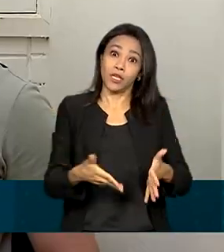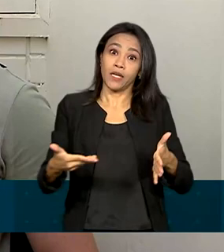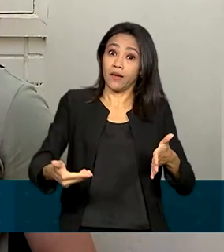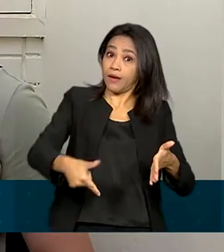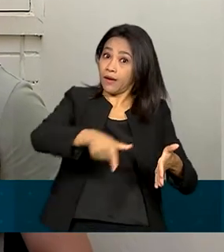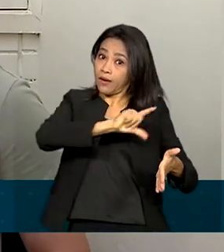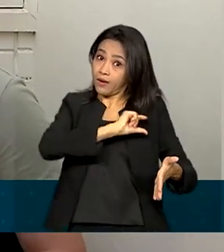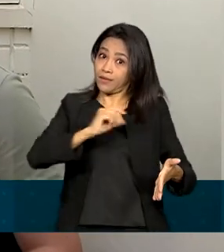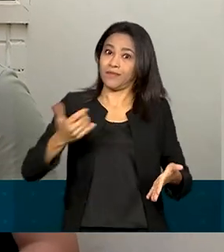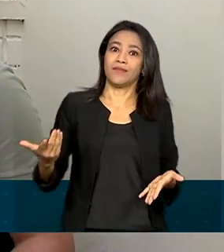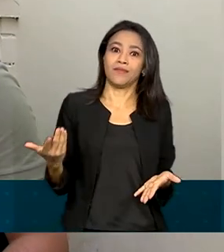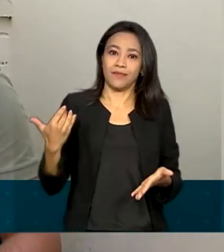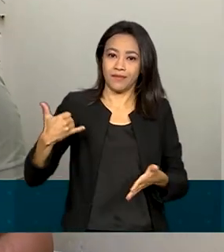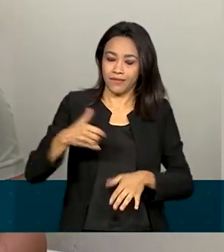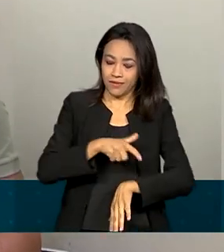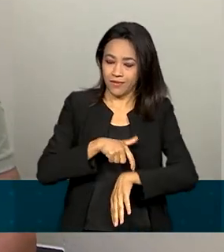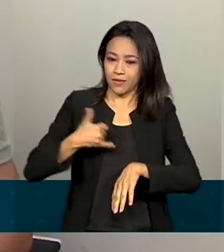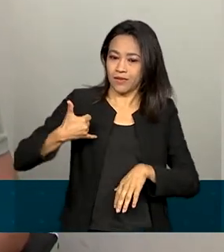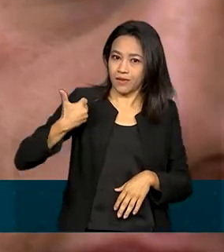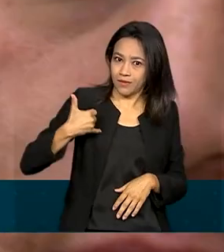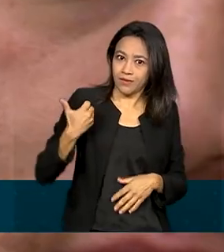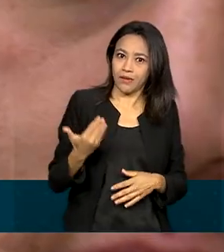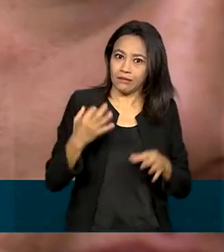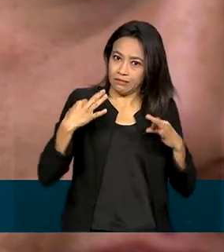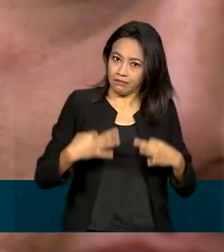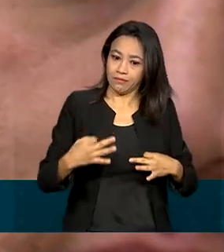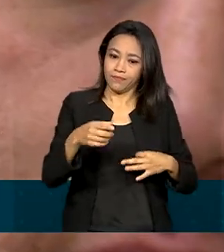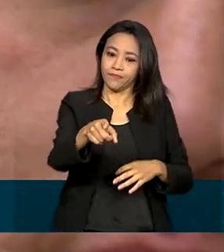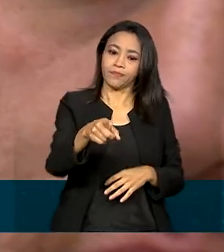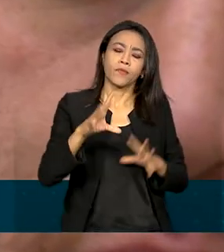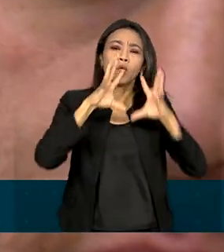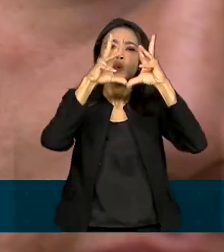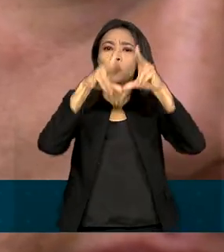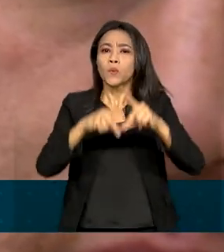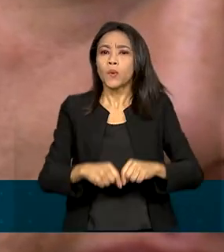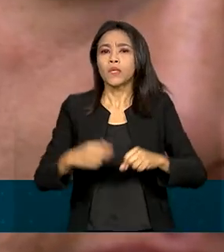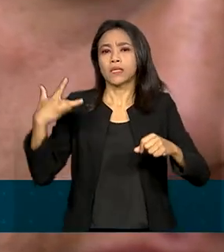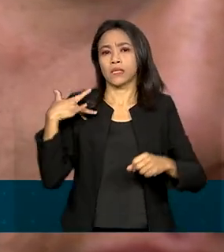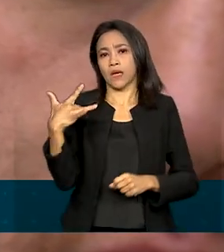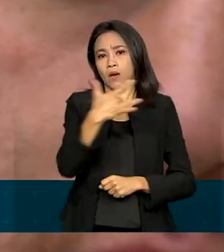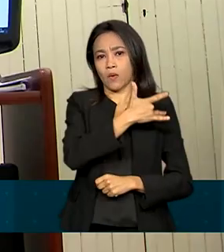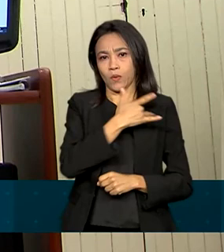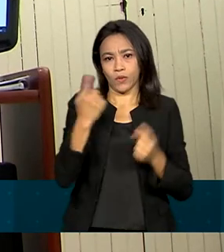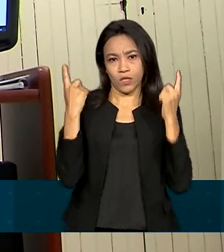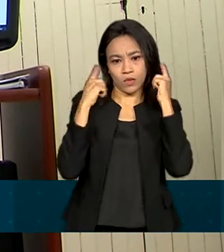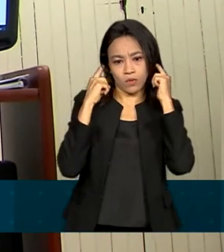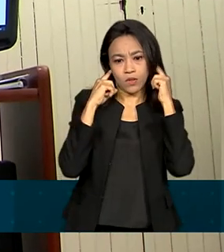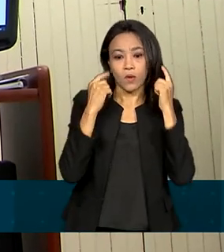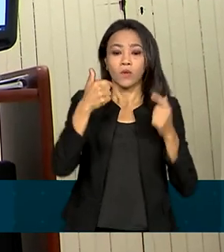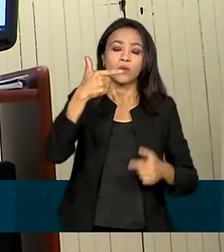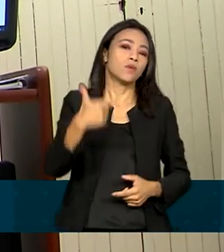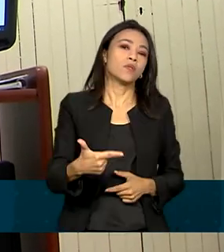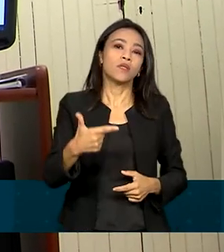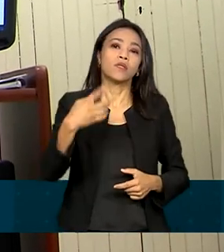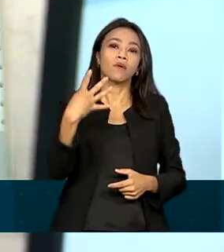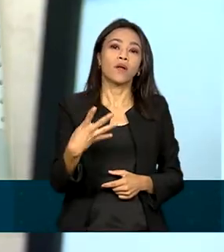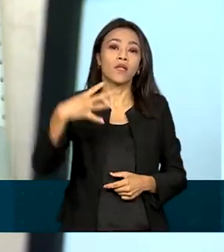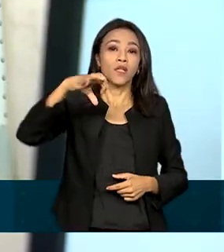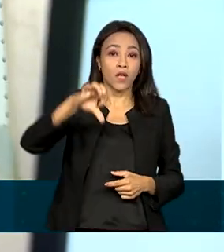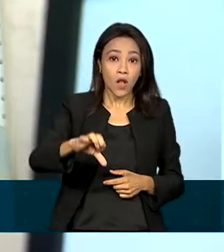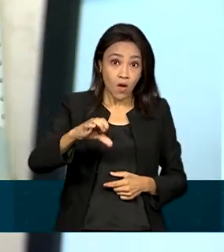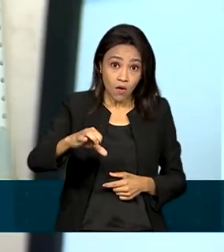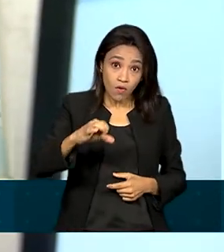O SUS oferece todo o cuidado voltado para a saúde da audição. São 249 serviços